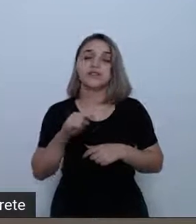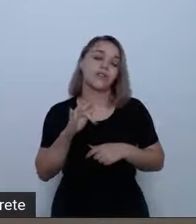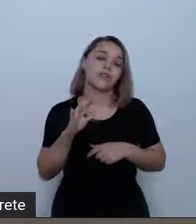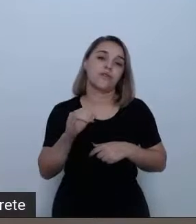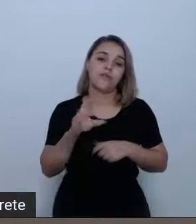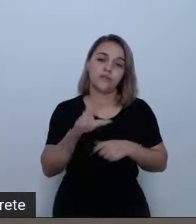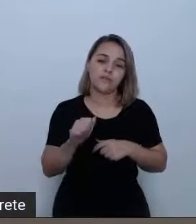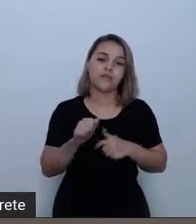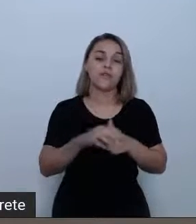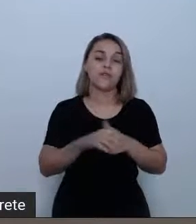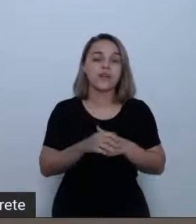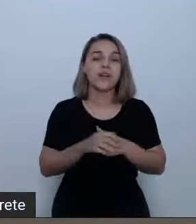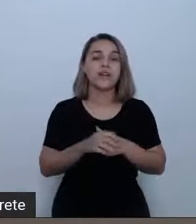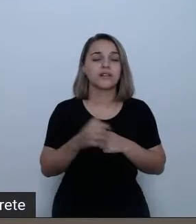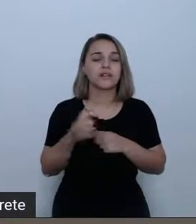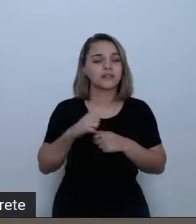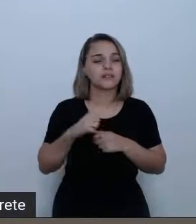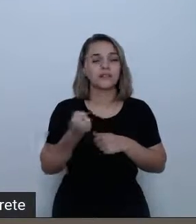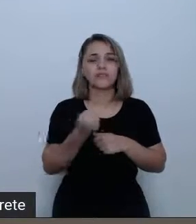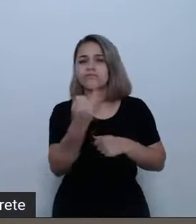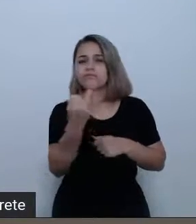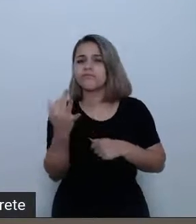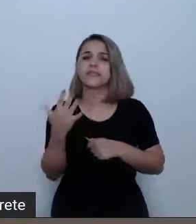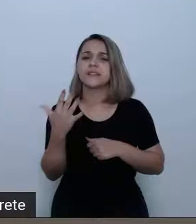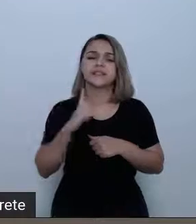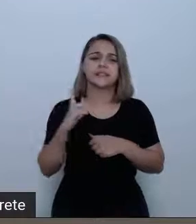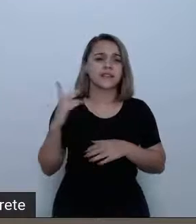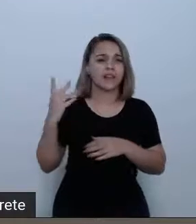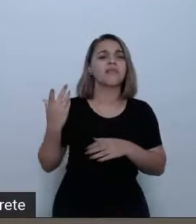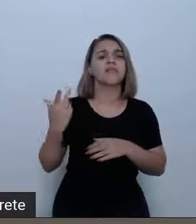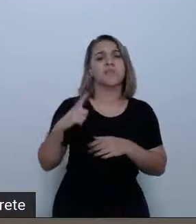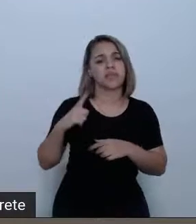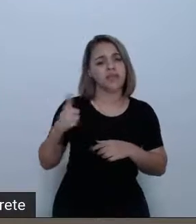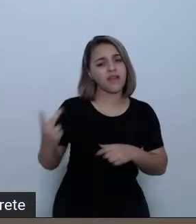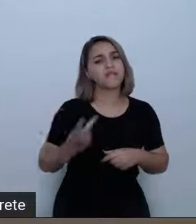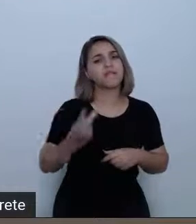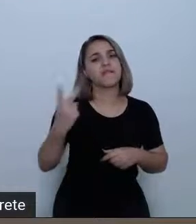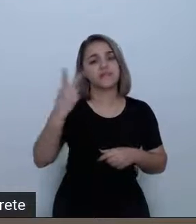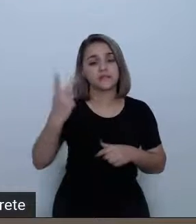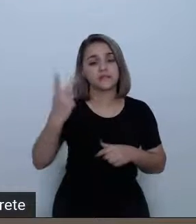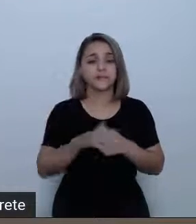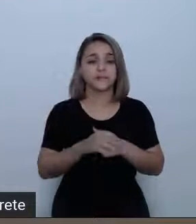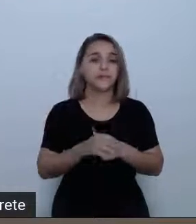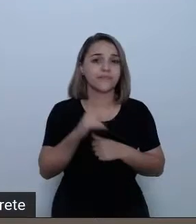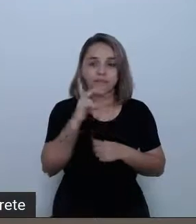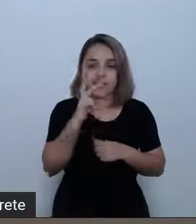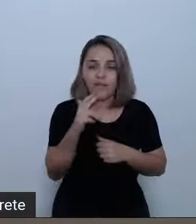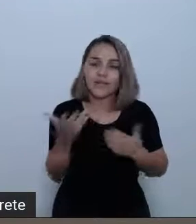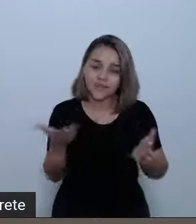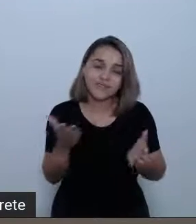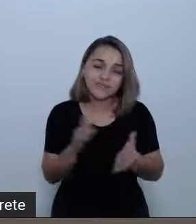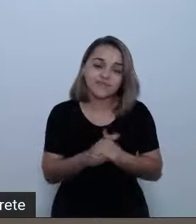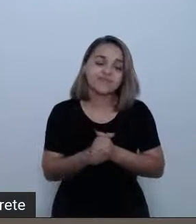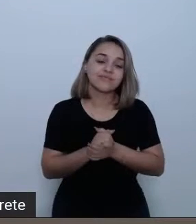grandes coleções de fotografia que estão ali e que precisam ser valorizadas. Eu acho que é isso, para não ficar realmente